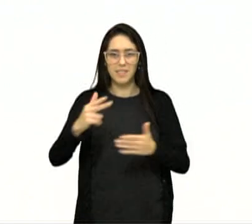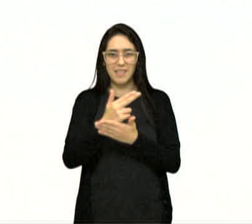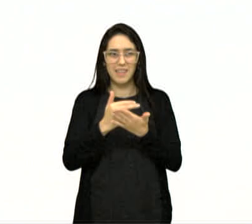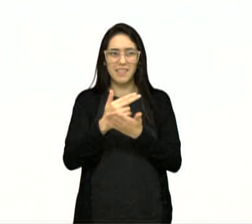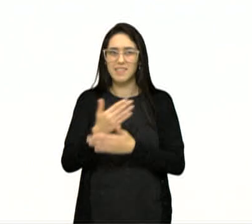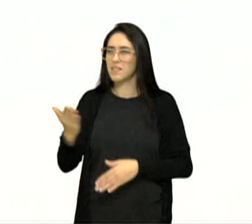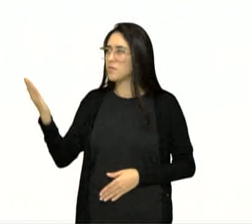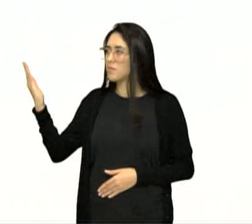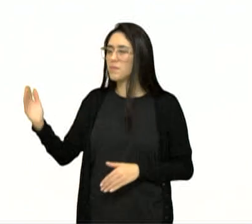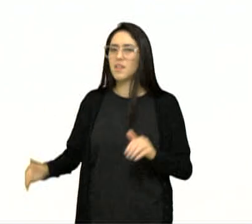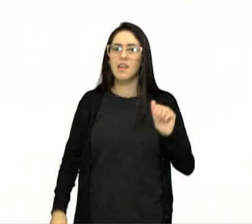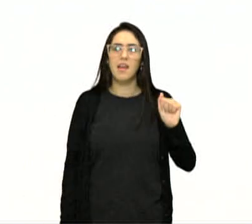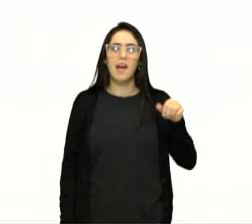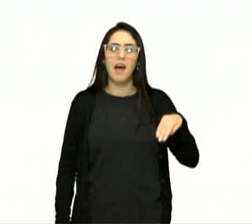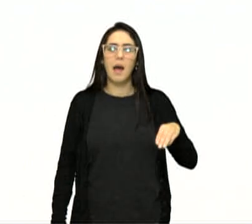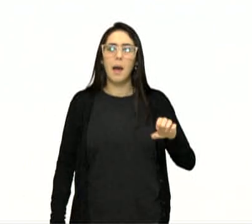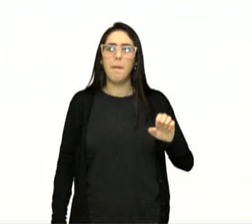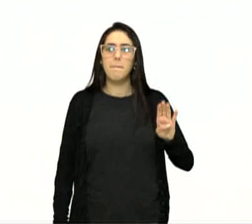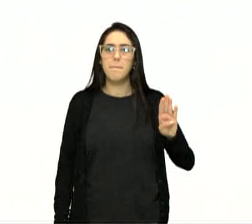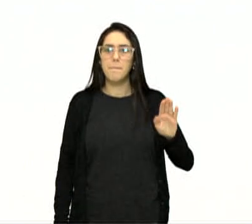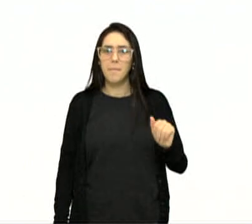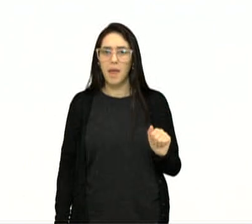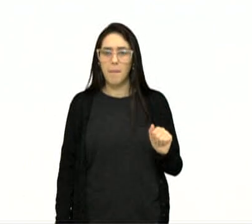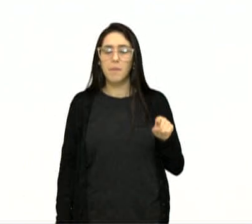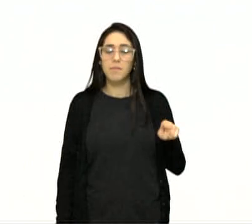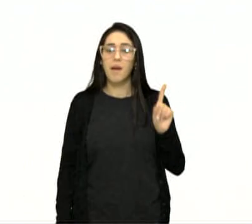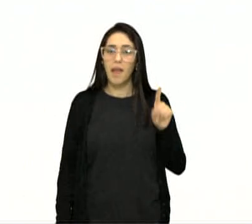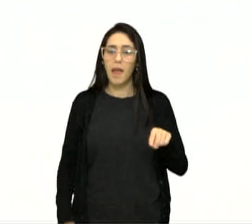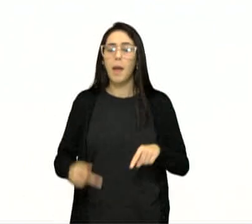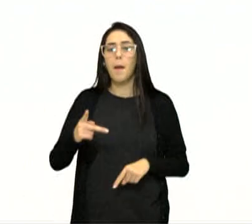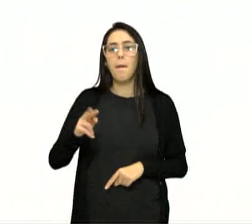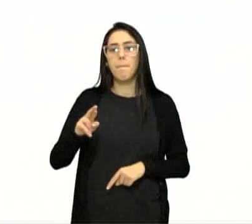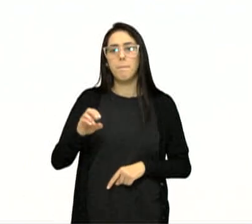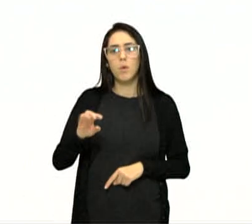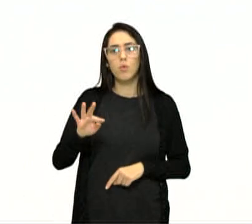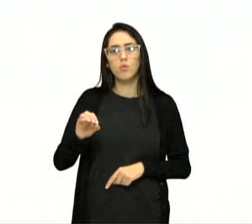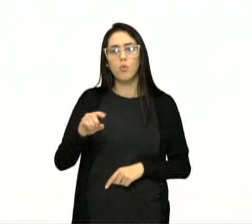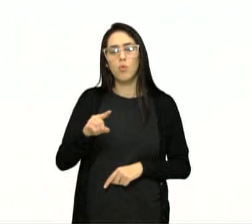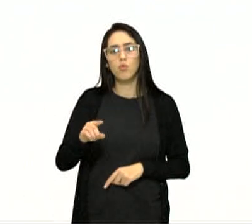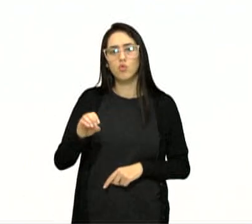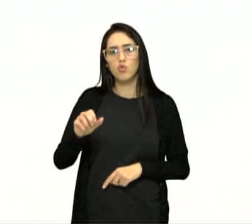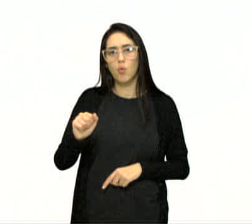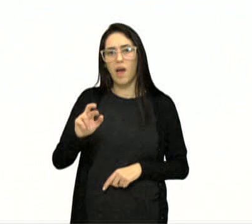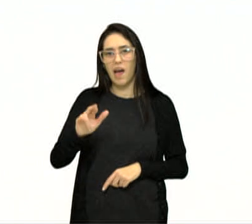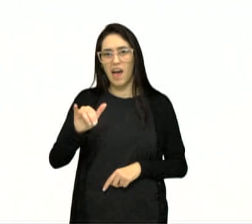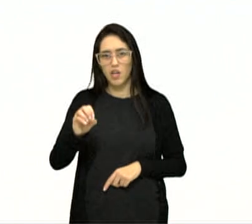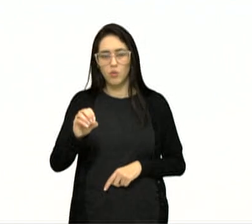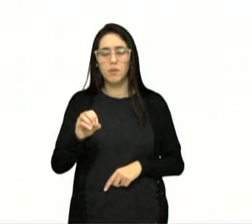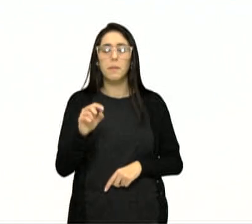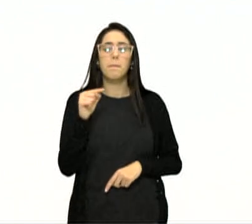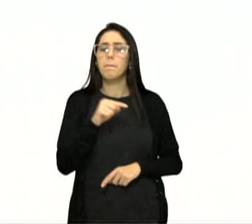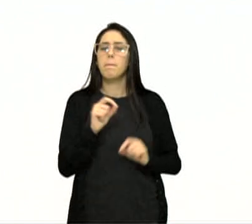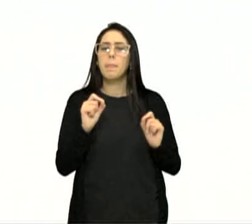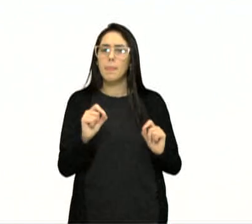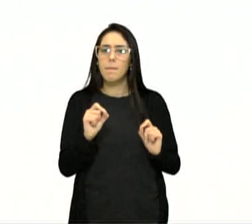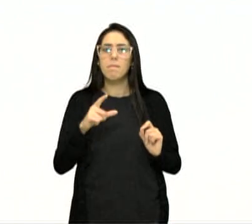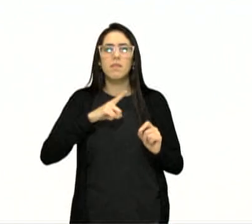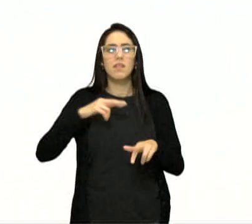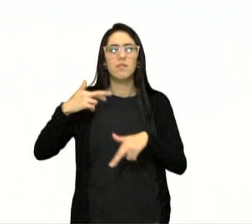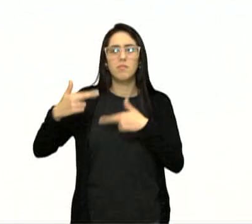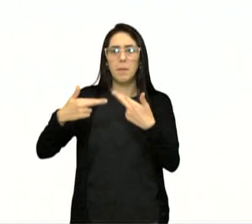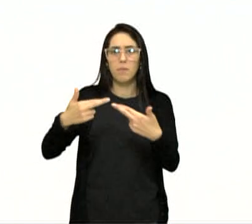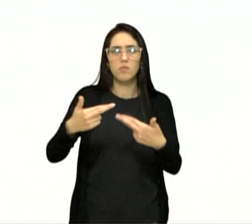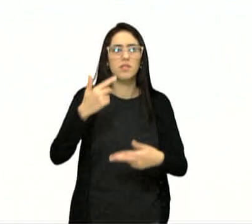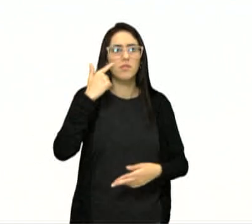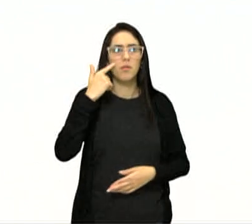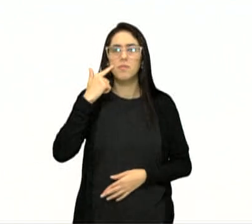uma ameba, que é um ser unicelular, é um protozoário, tá? Ele faz referência a um tipo de reprodução. Então